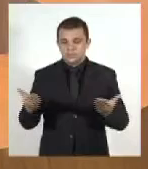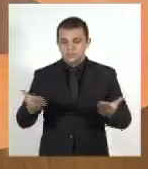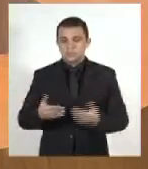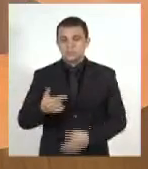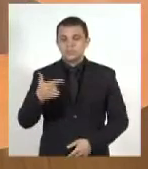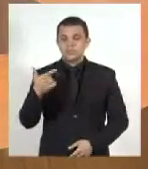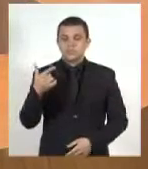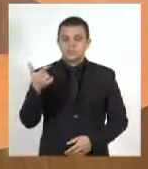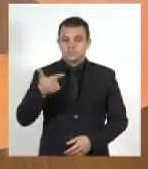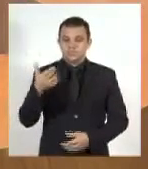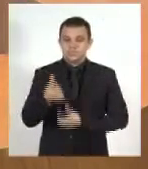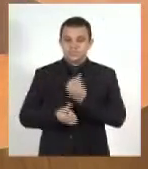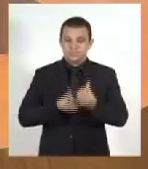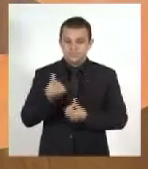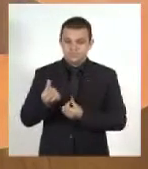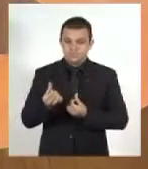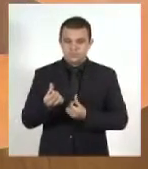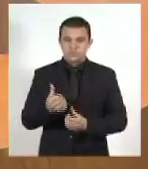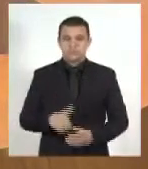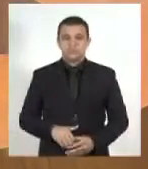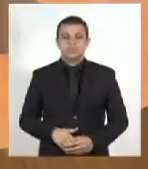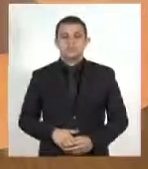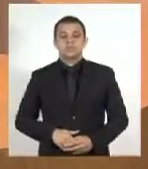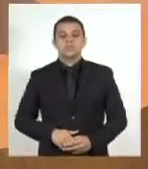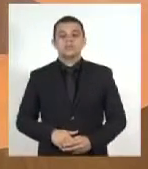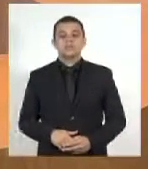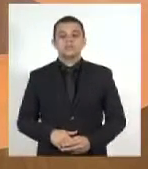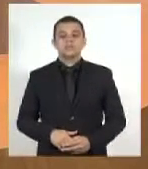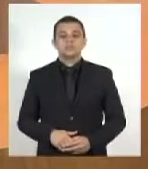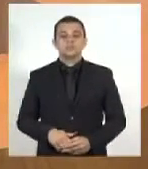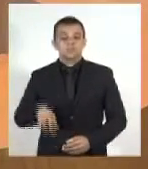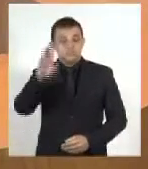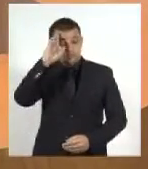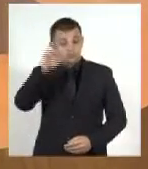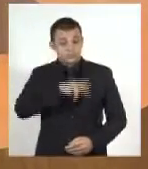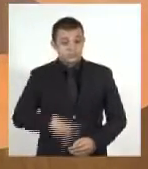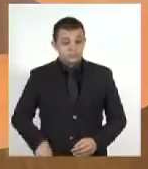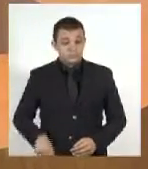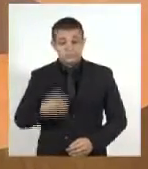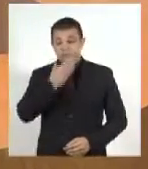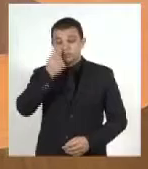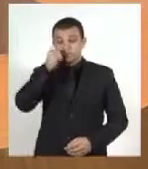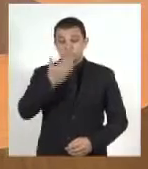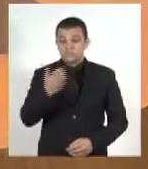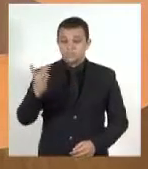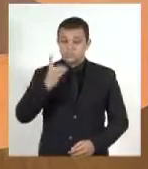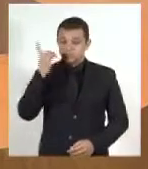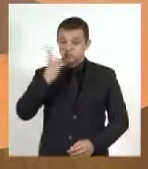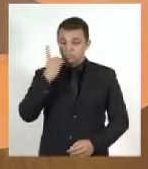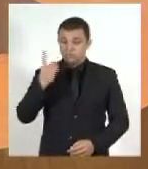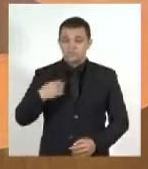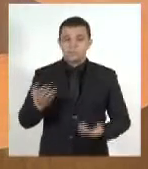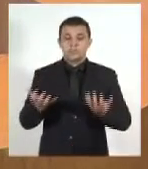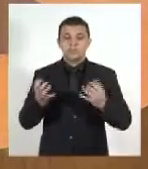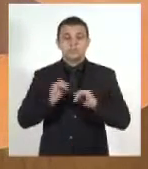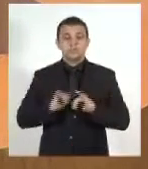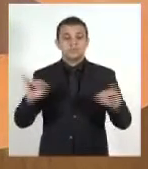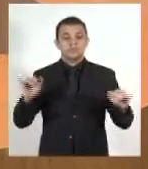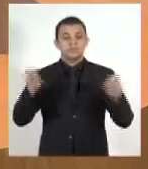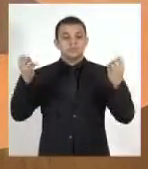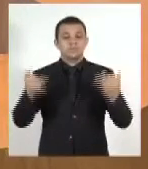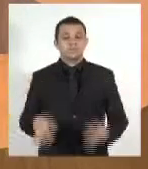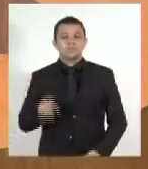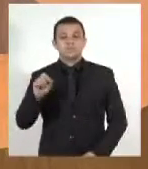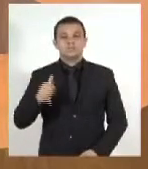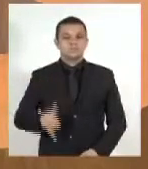legislatura. Senhor presidente, senhoras e senhores deputados, quero destacar o orgulho de